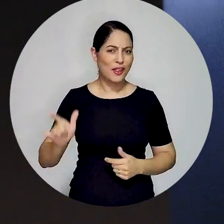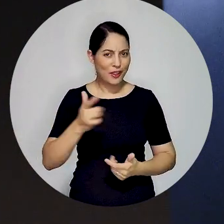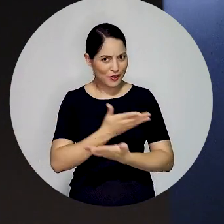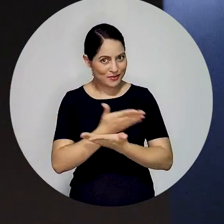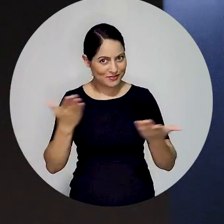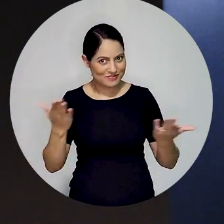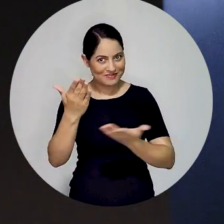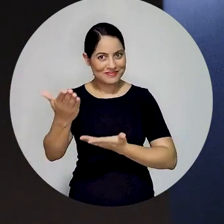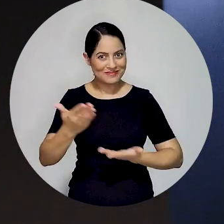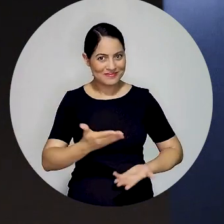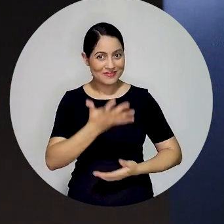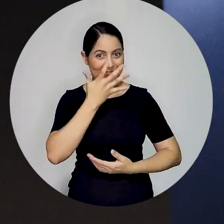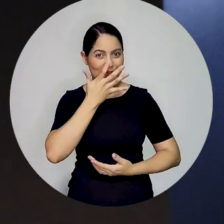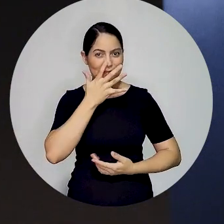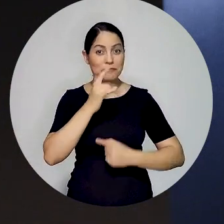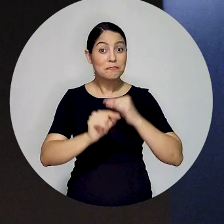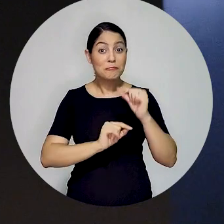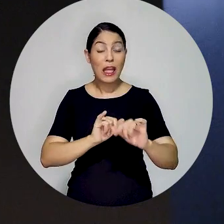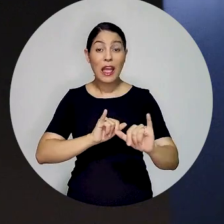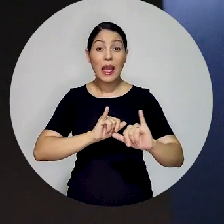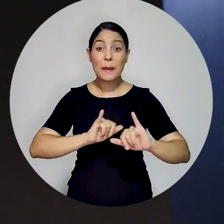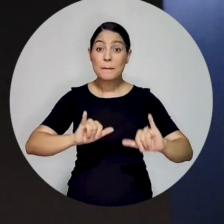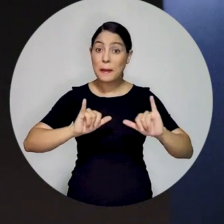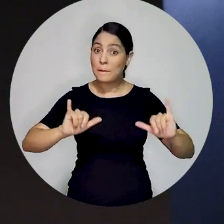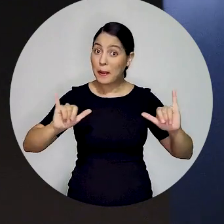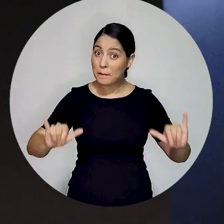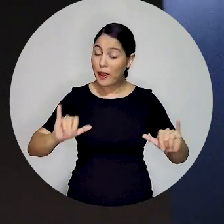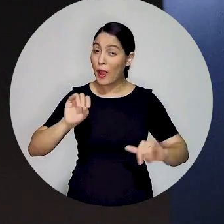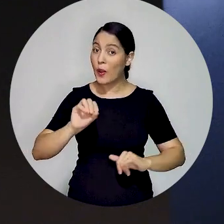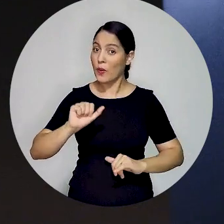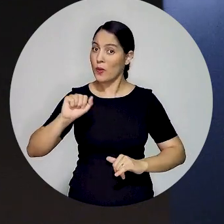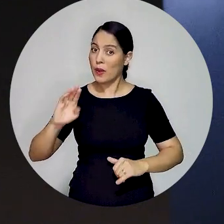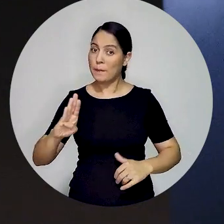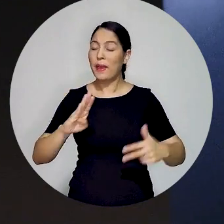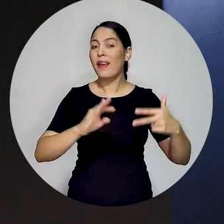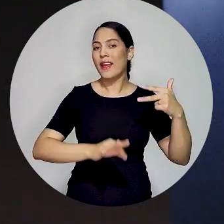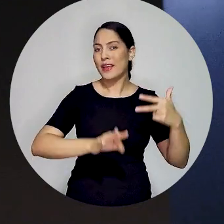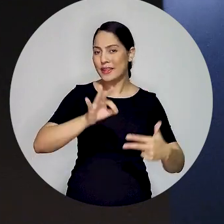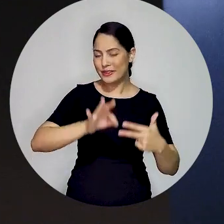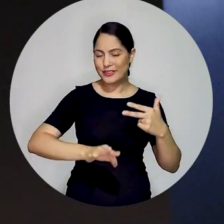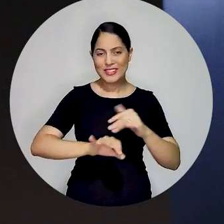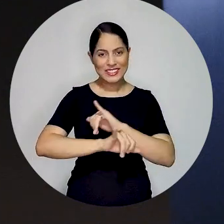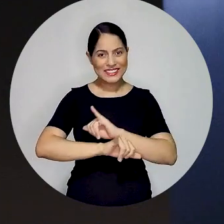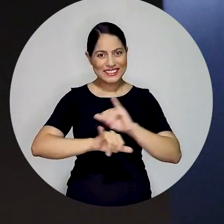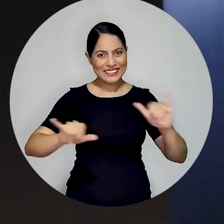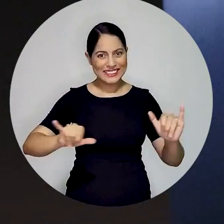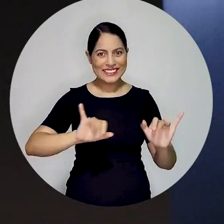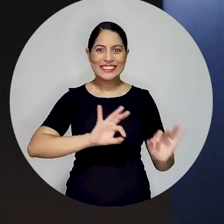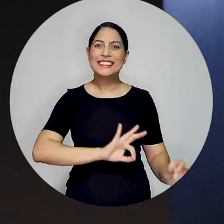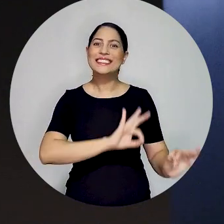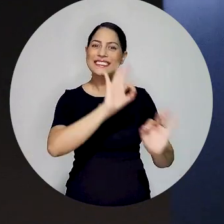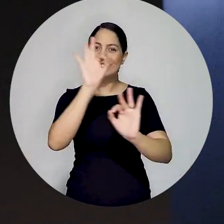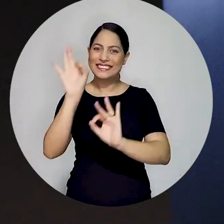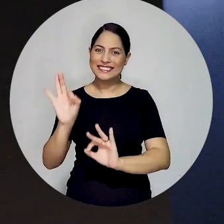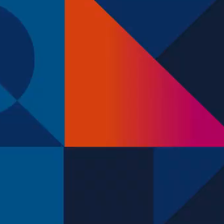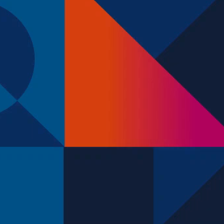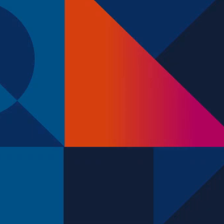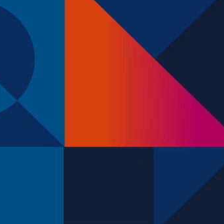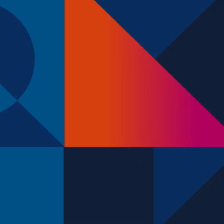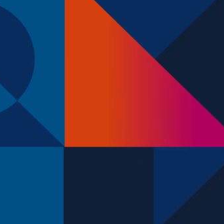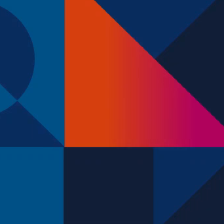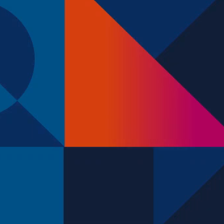nosso convidado. Saiba a partir de agora as principais notícias da Ordem dos Advogados do Brasil e do Judiciário. Já estamos no